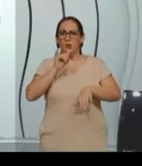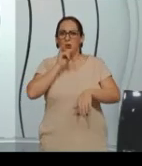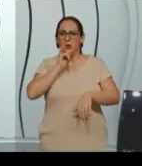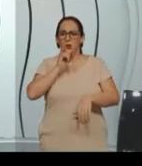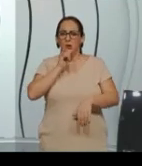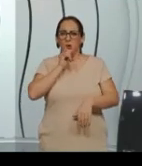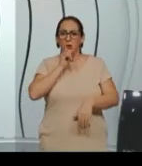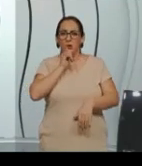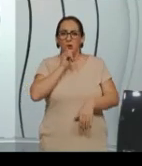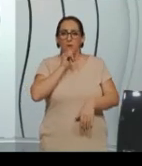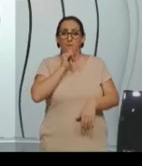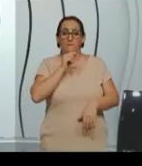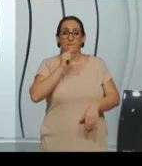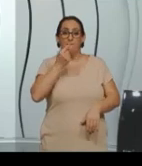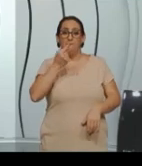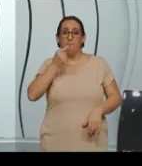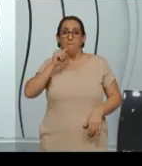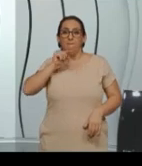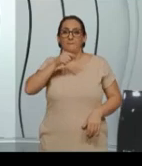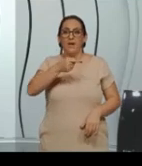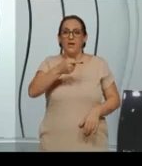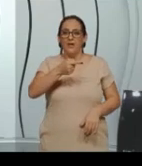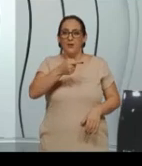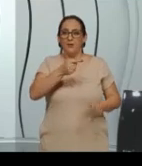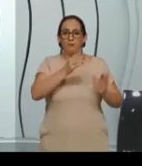parcelas.